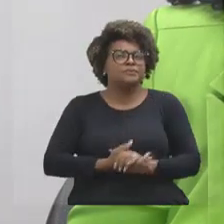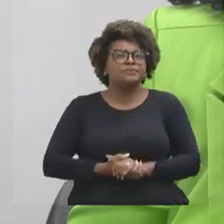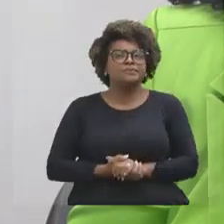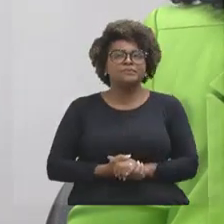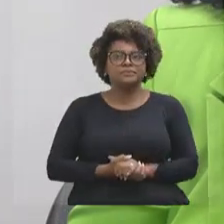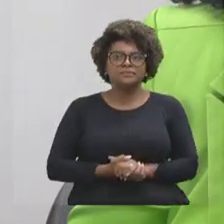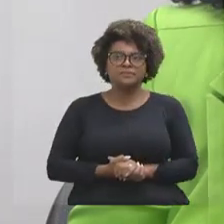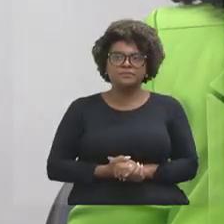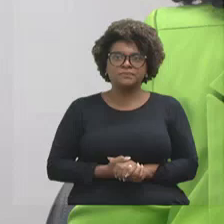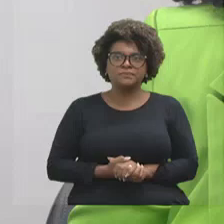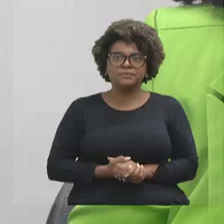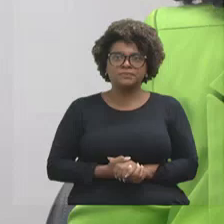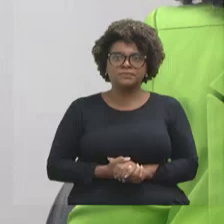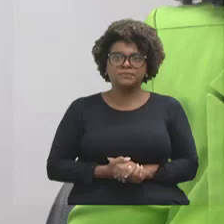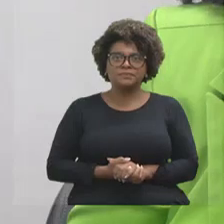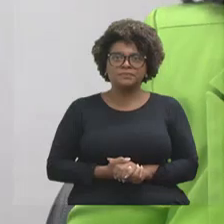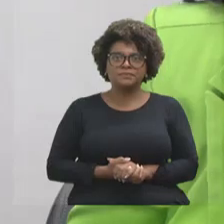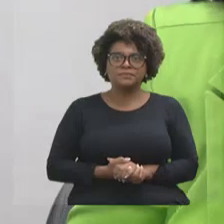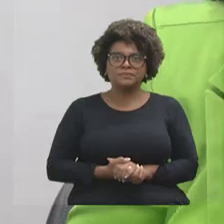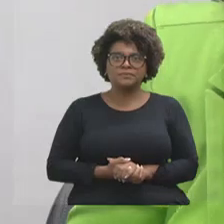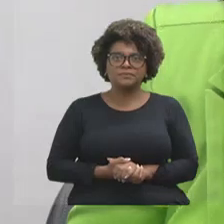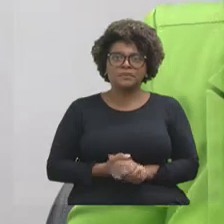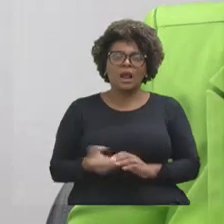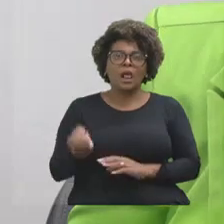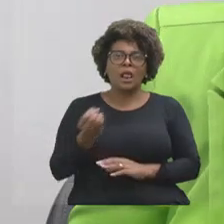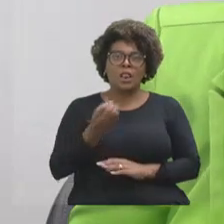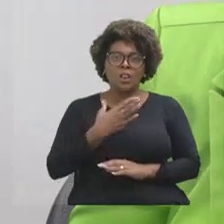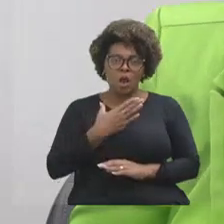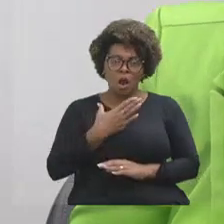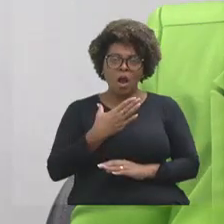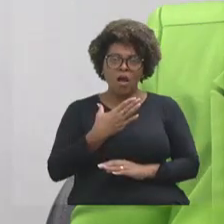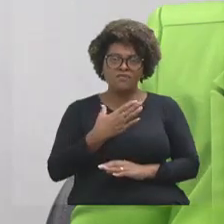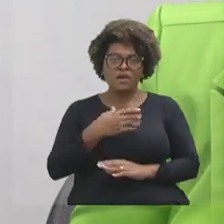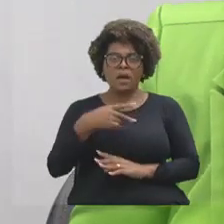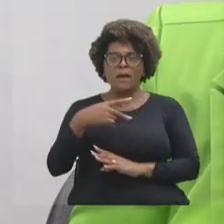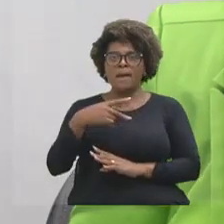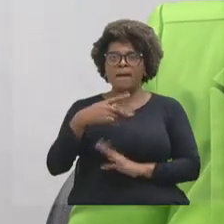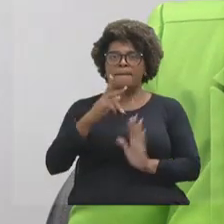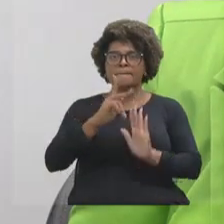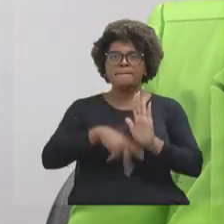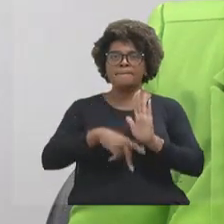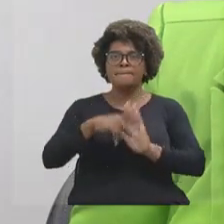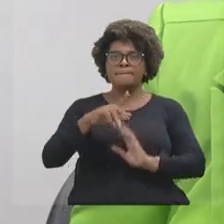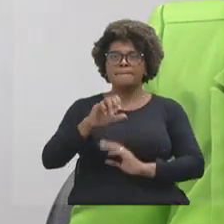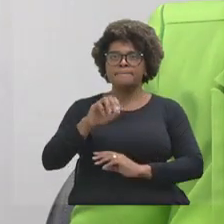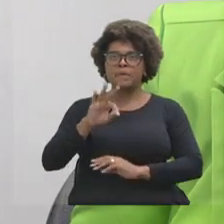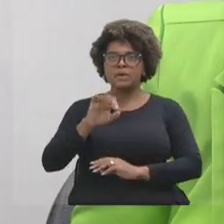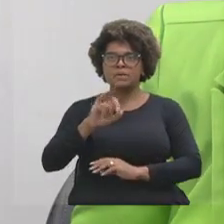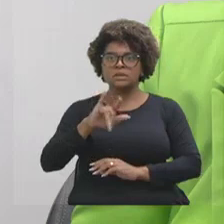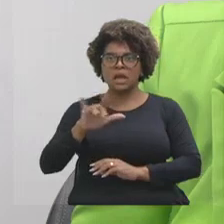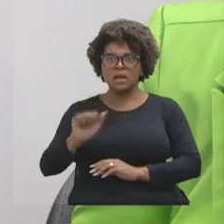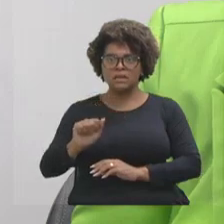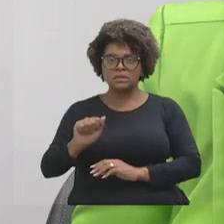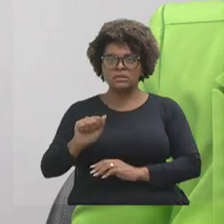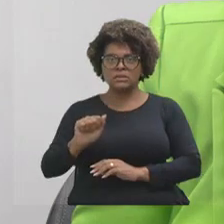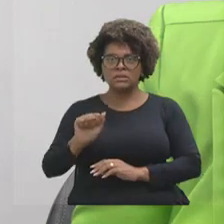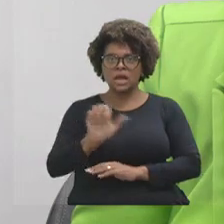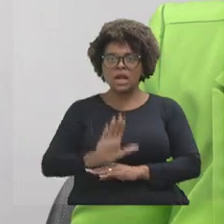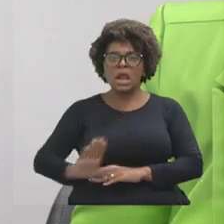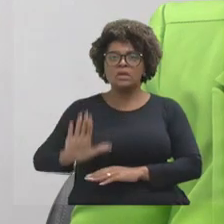preciso a nova portaria de política nacional do Câncer um hospital